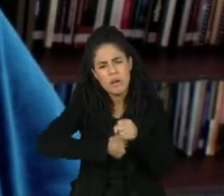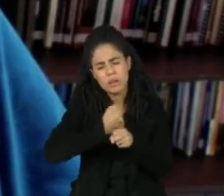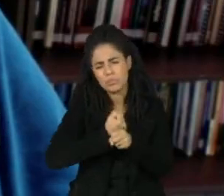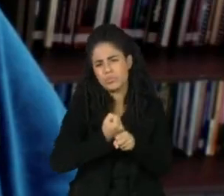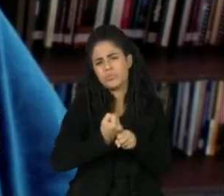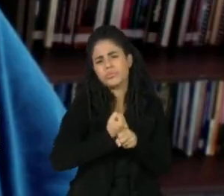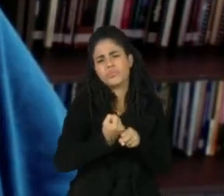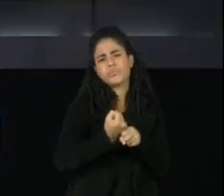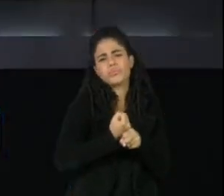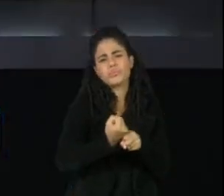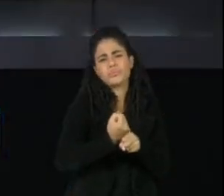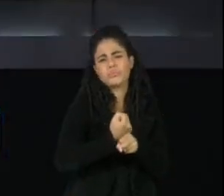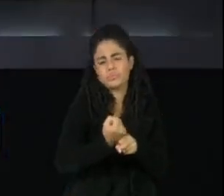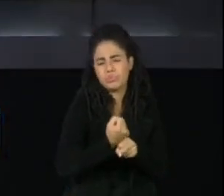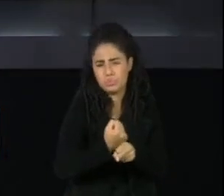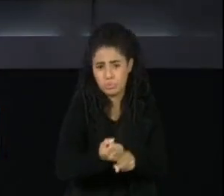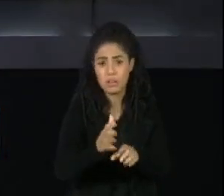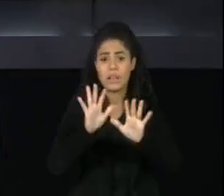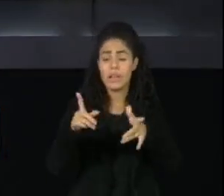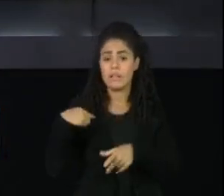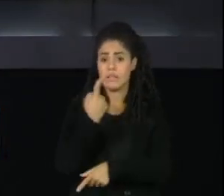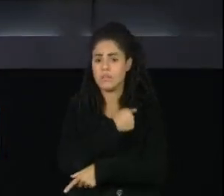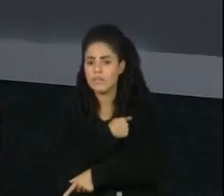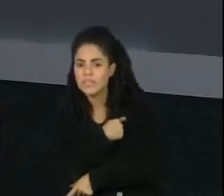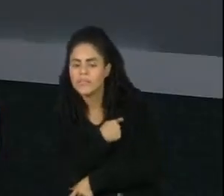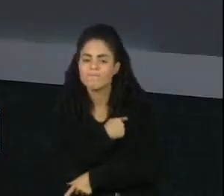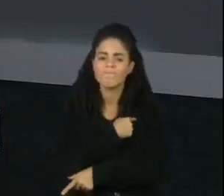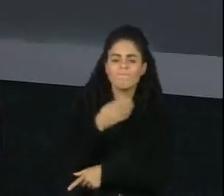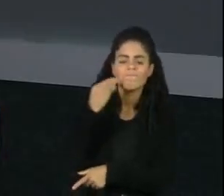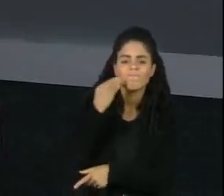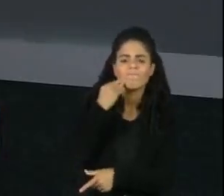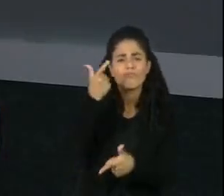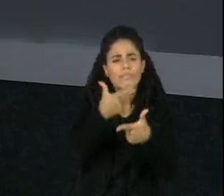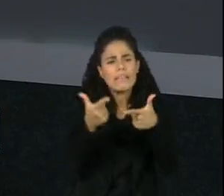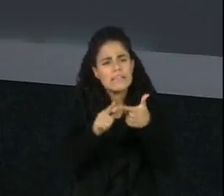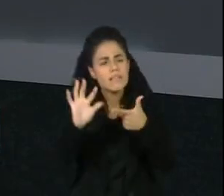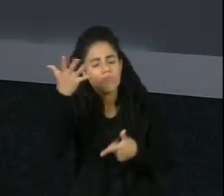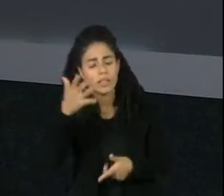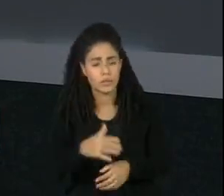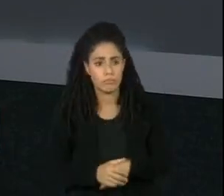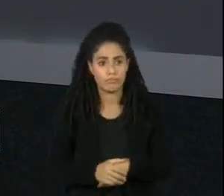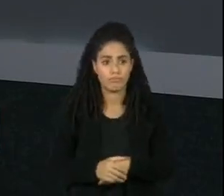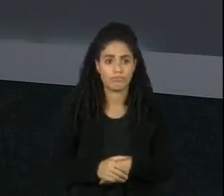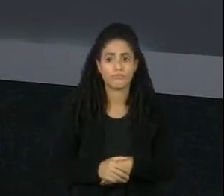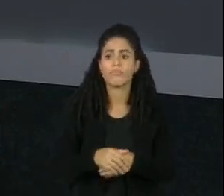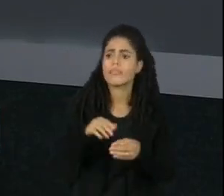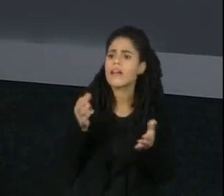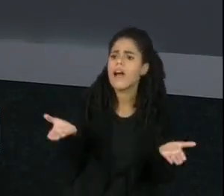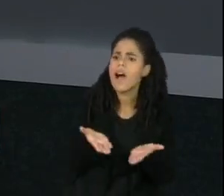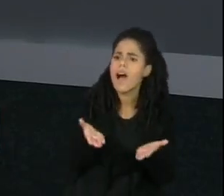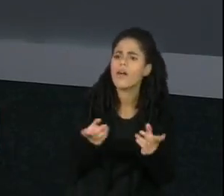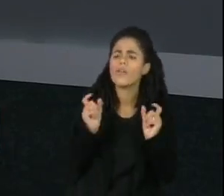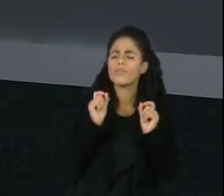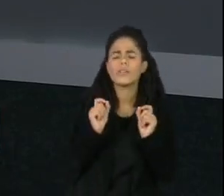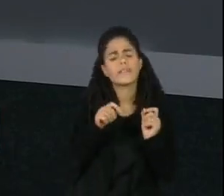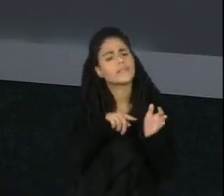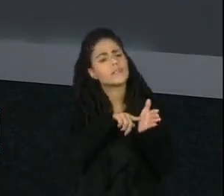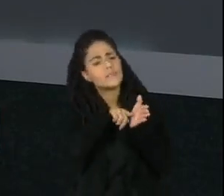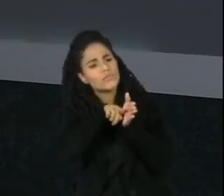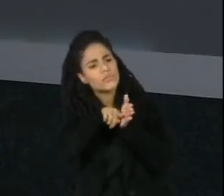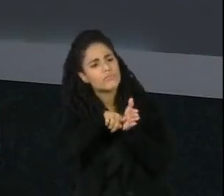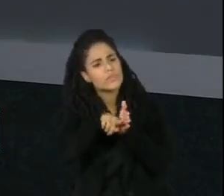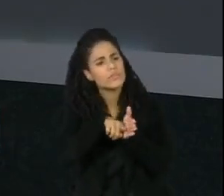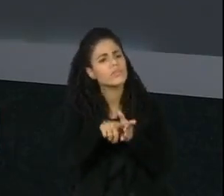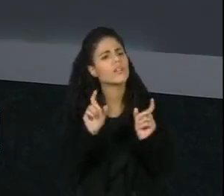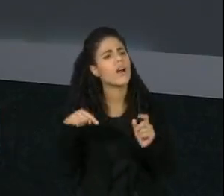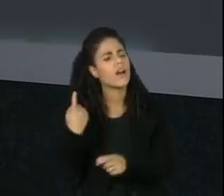importância científica de nós encontrarmos soluções para a Amazônia. Professor, pela sua pesquisa, o que é preciso acontecer para que a gente não